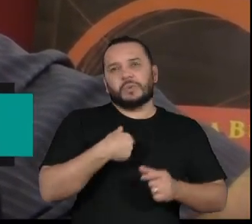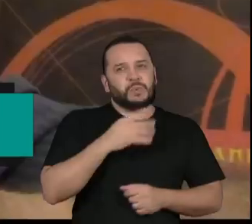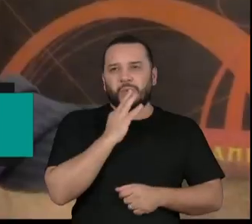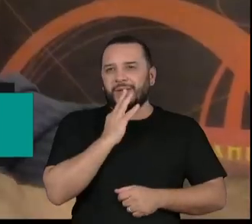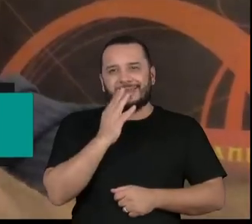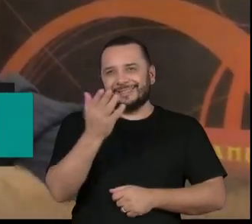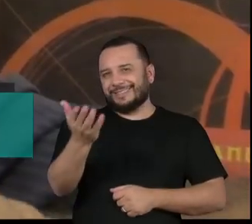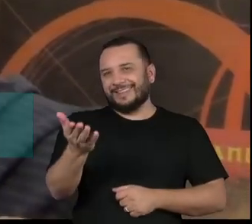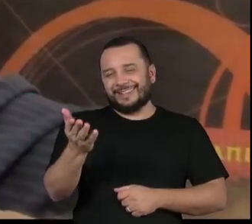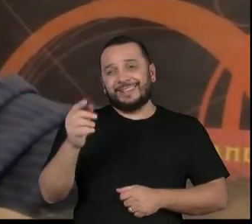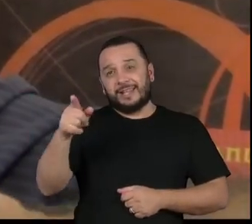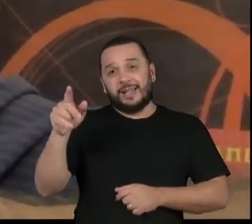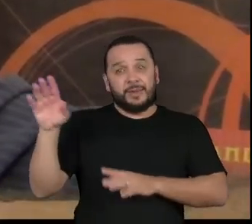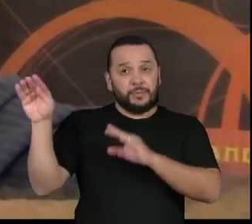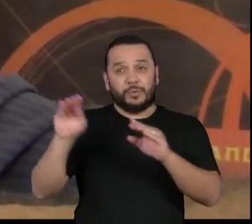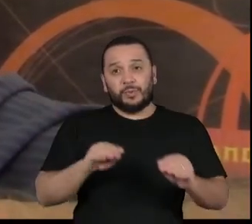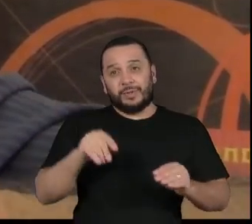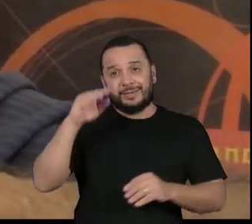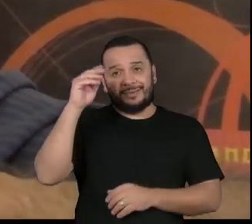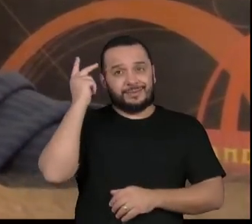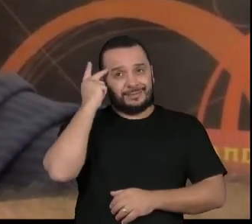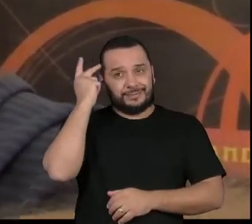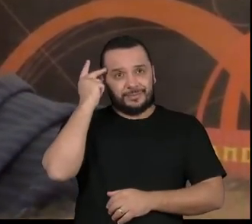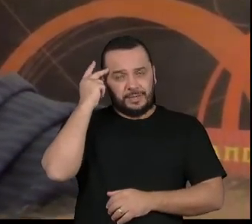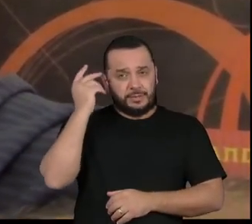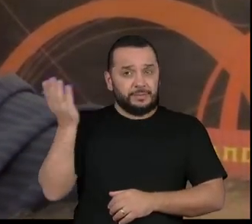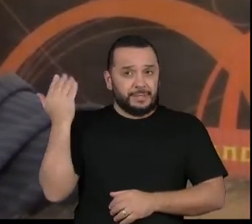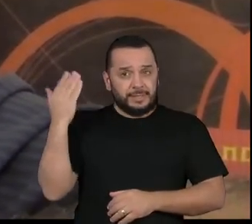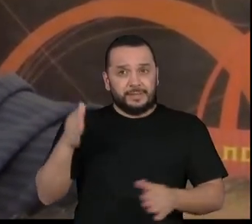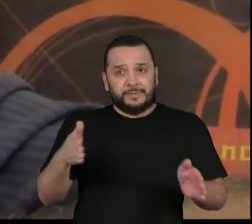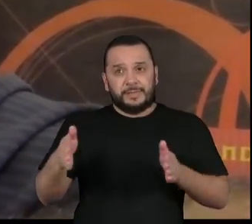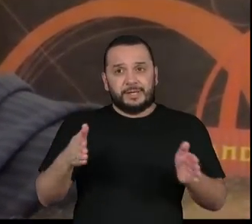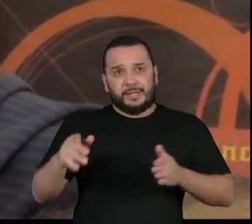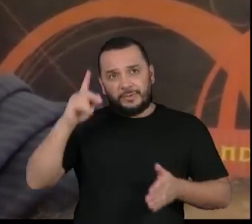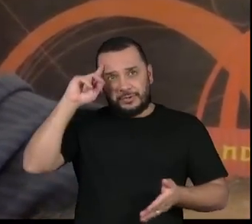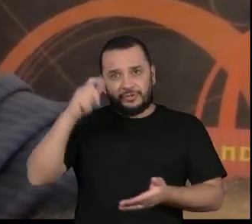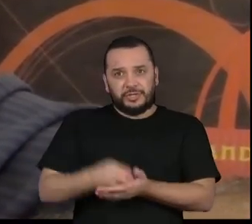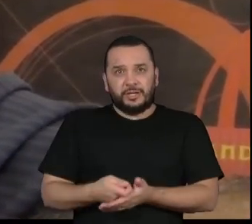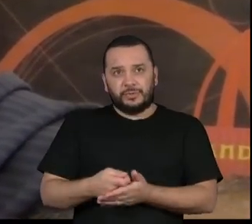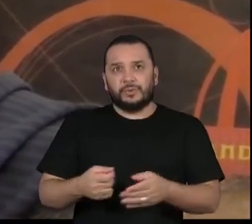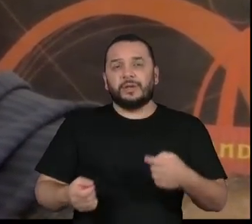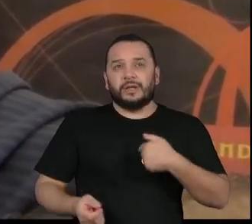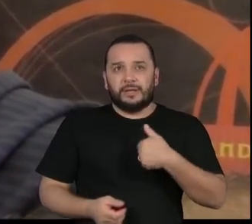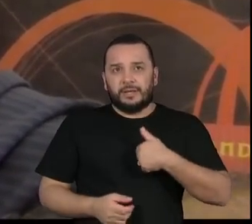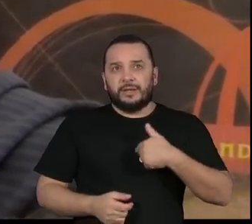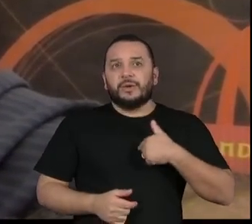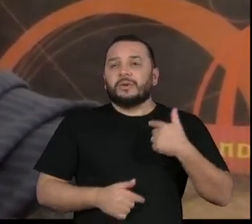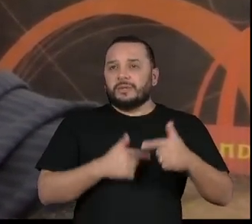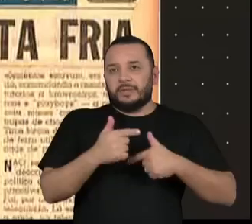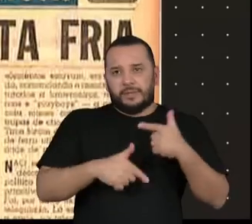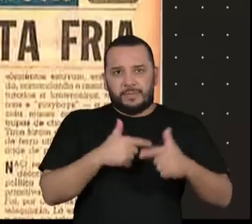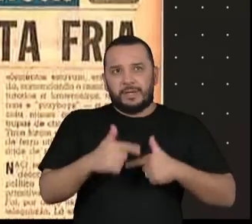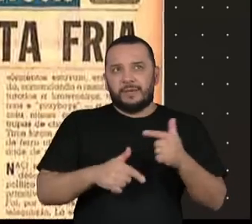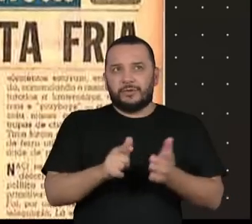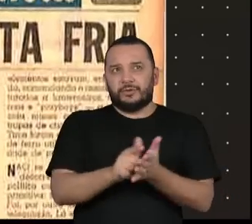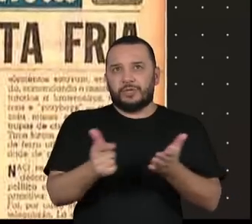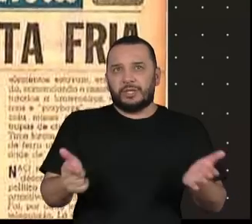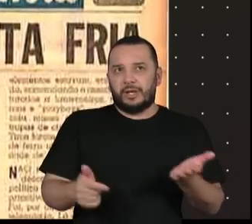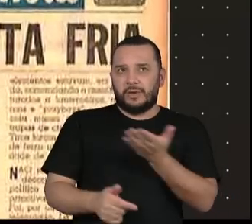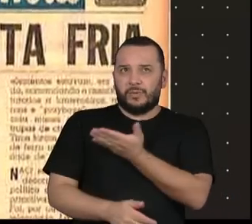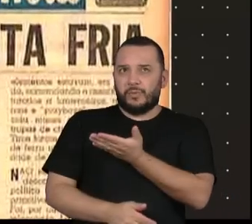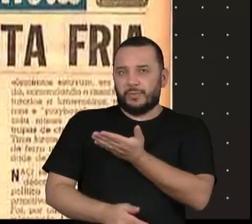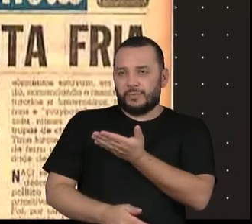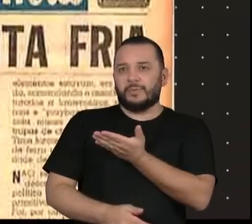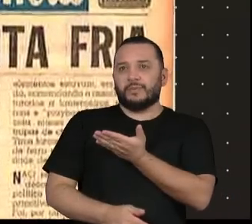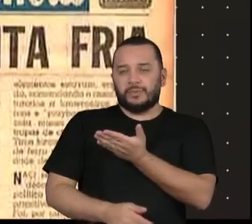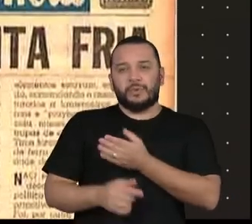Paulo. Quando veio a ditadura militar, eu trabalhava na última hora. E quando